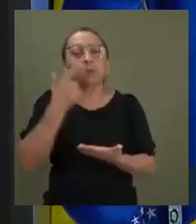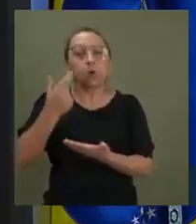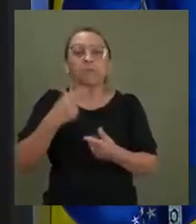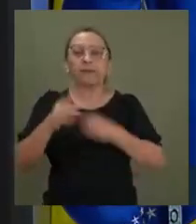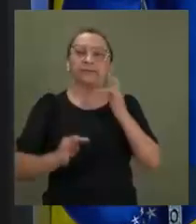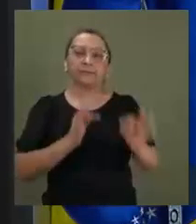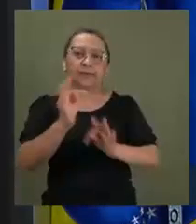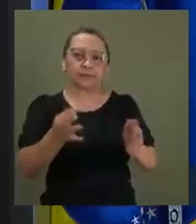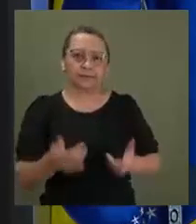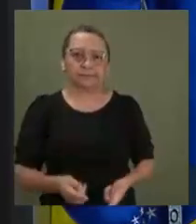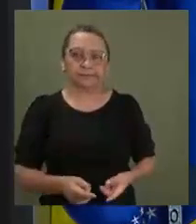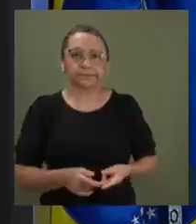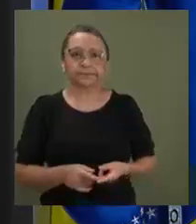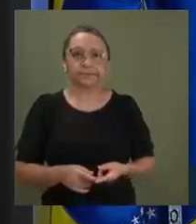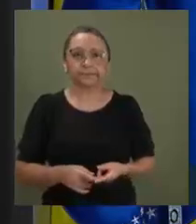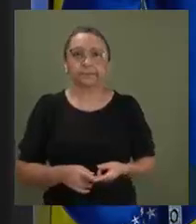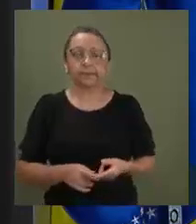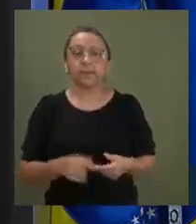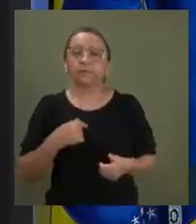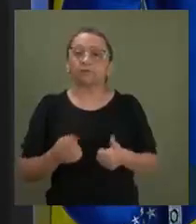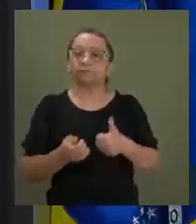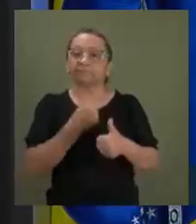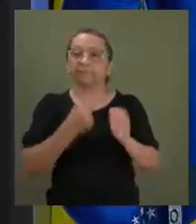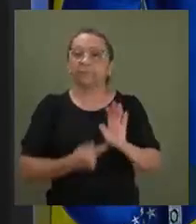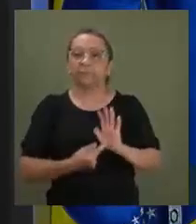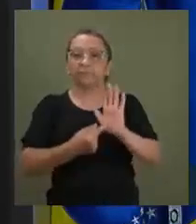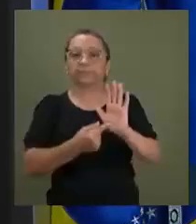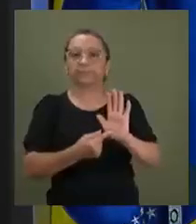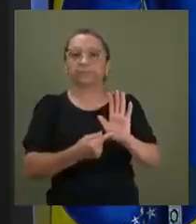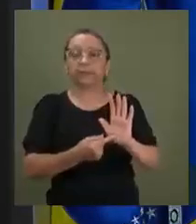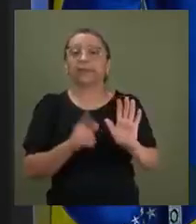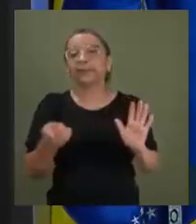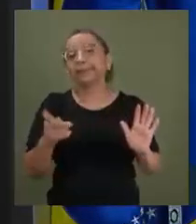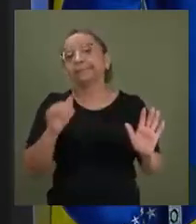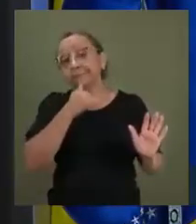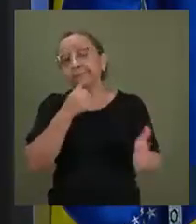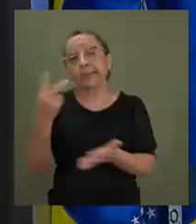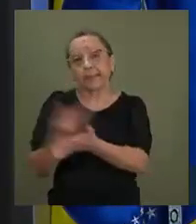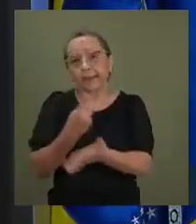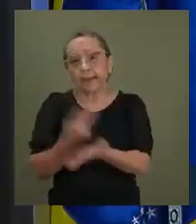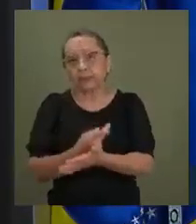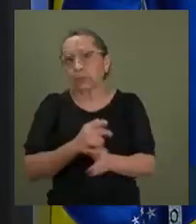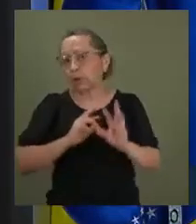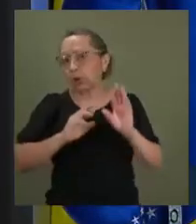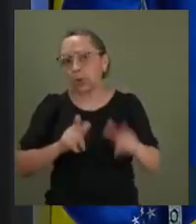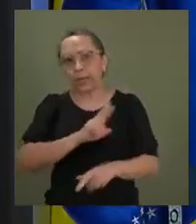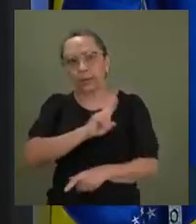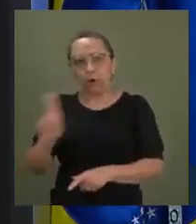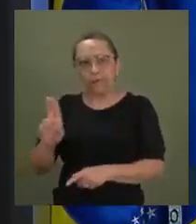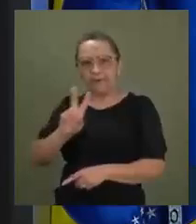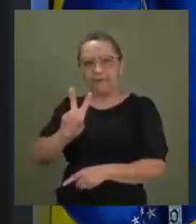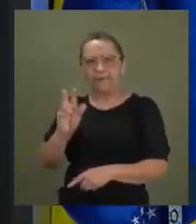aí. Então, eu vou começar a minha apresentação, que erroneamente não é denominado de